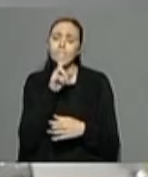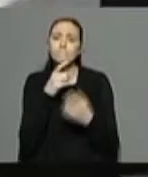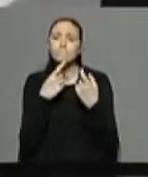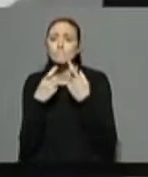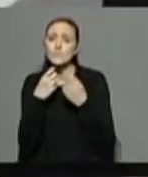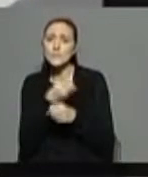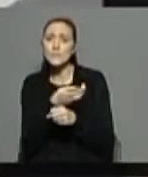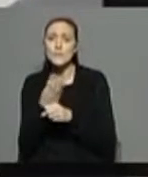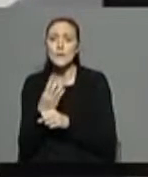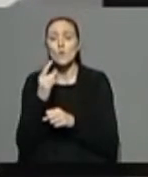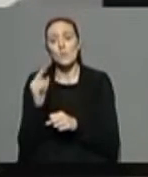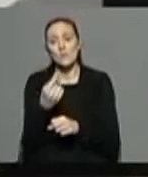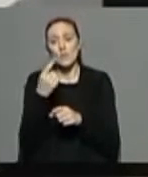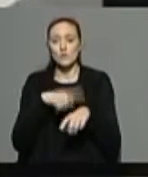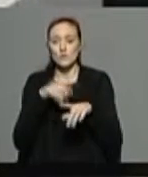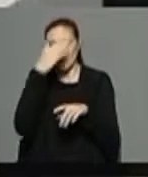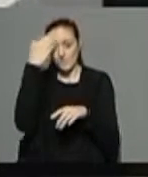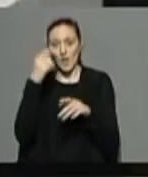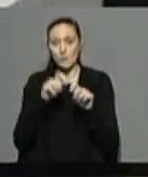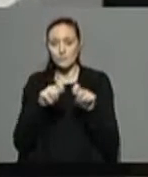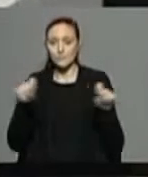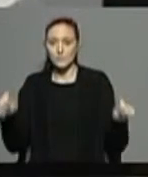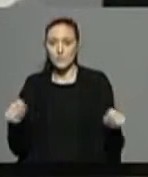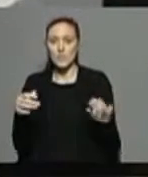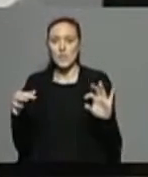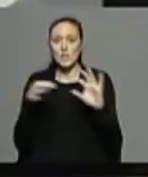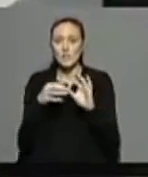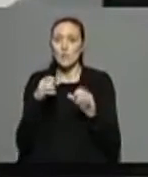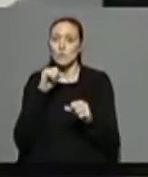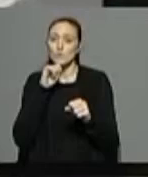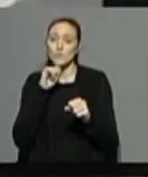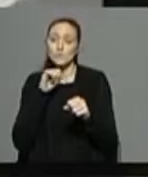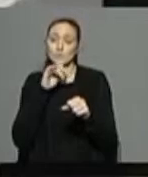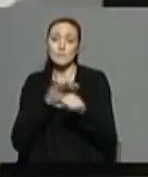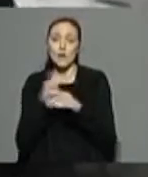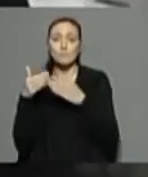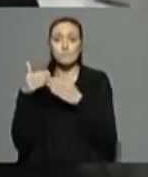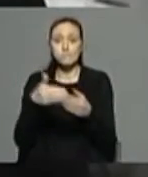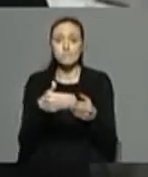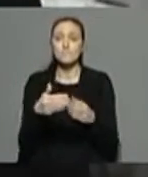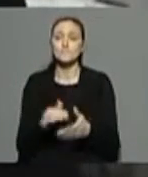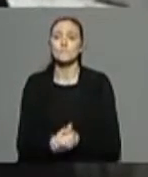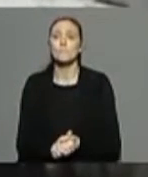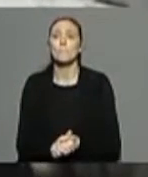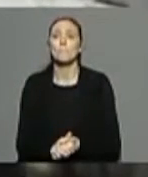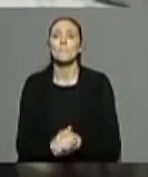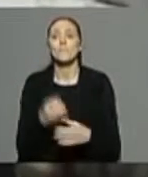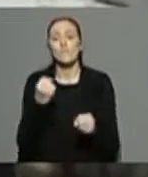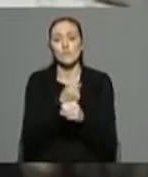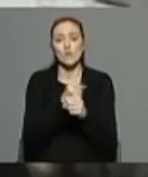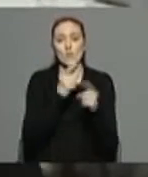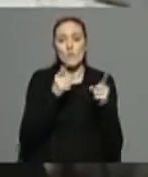entre elas o alargamento do período do horário de verão da ligação marítima com a Ilha das Flores. Passa a funcionar desde o